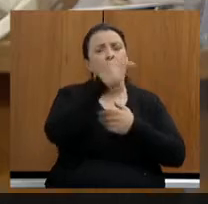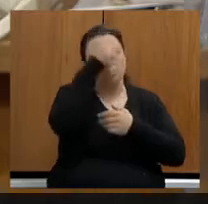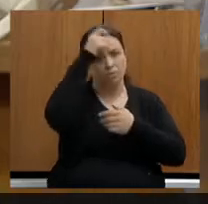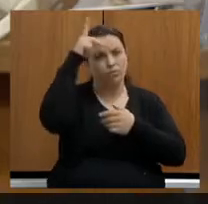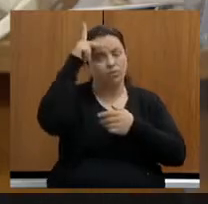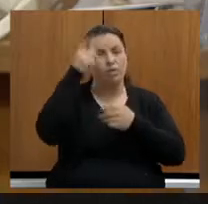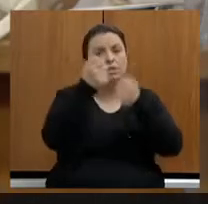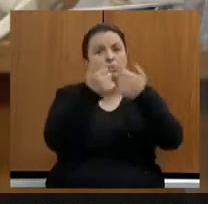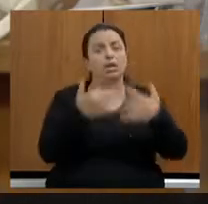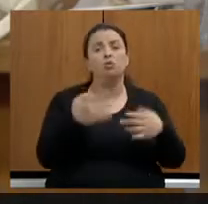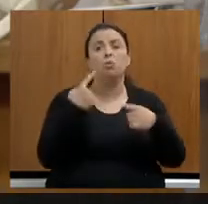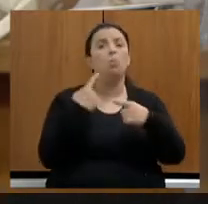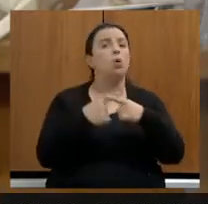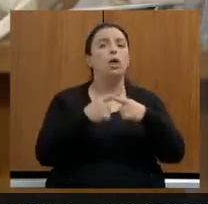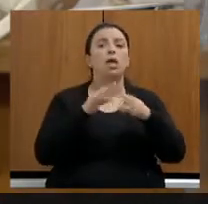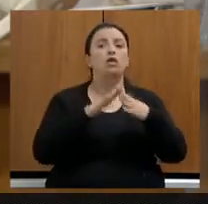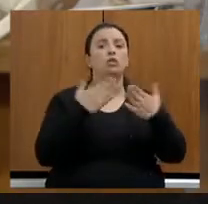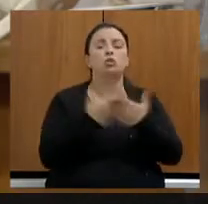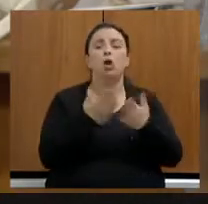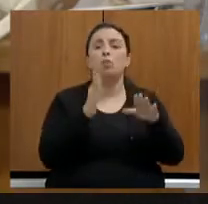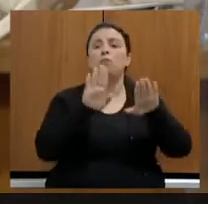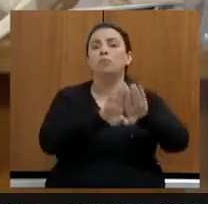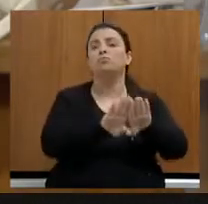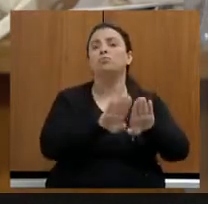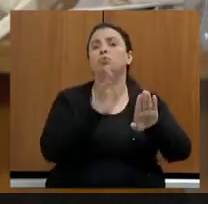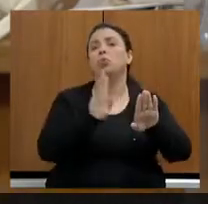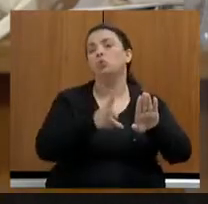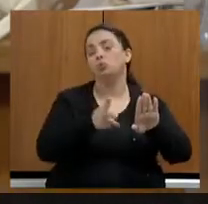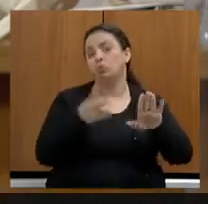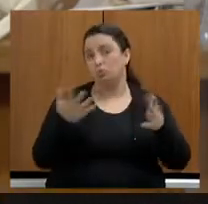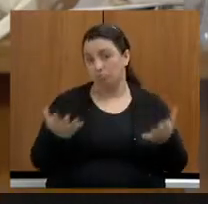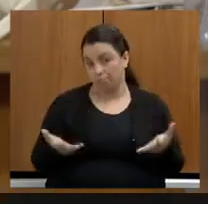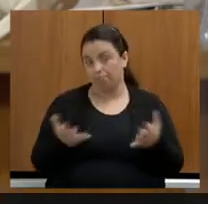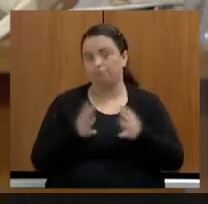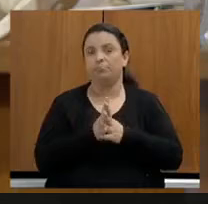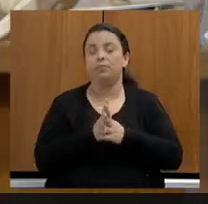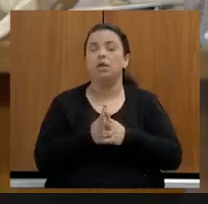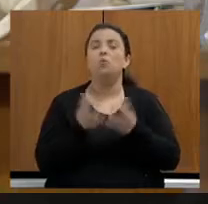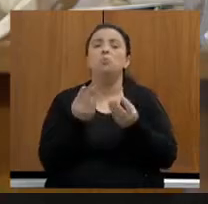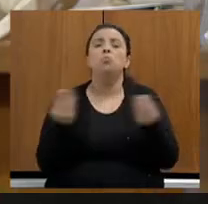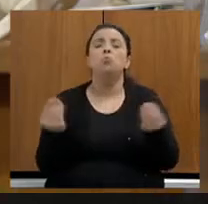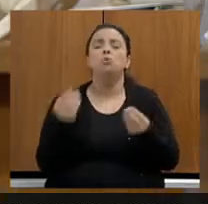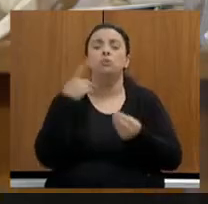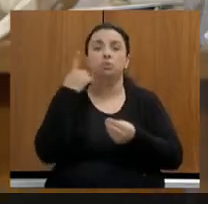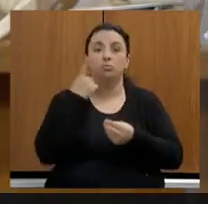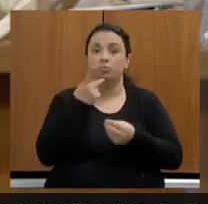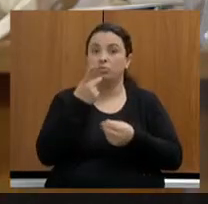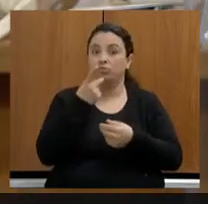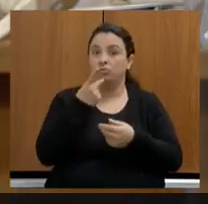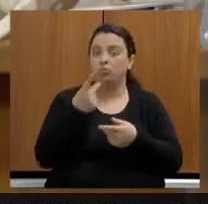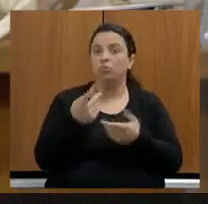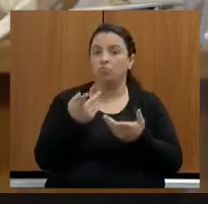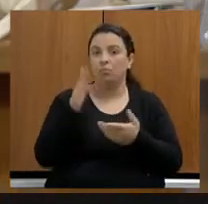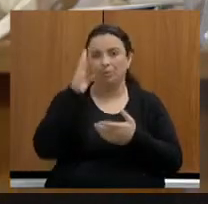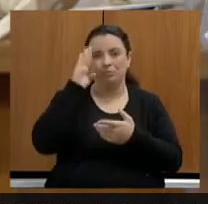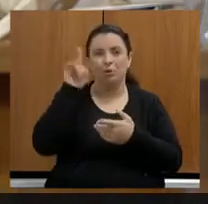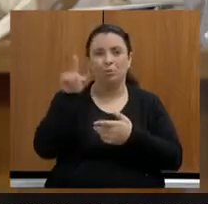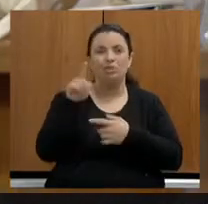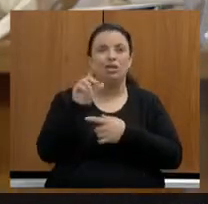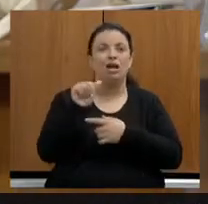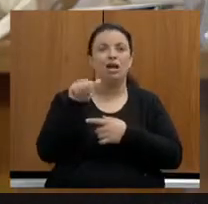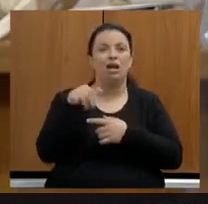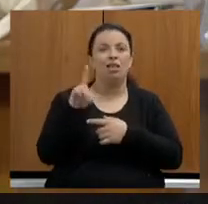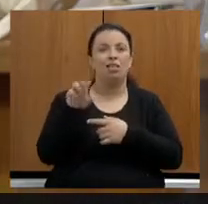é isso que o senhor falou a e o que também é muito dos deputados aqui falaram inclusive o deputado André Quintão muito